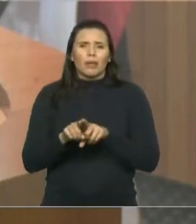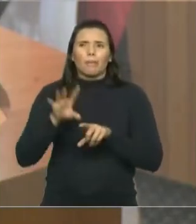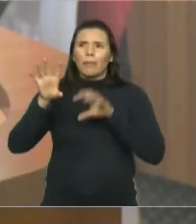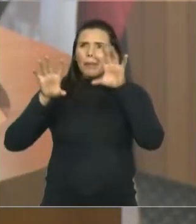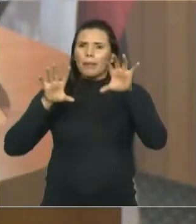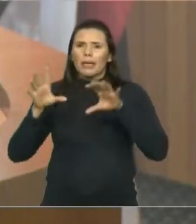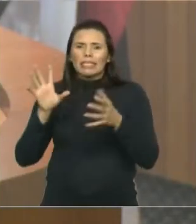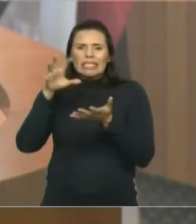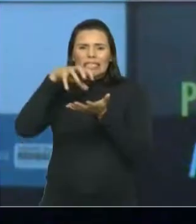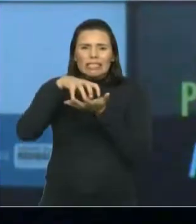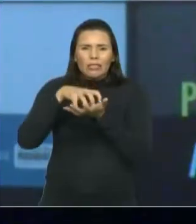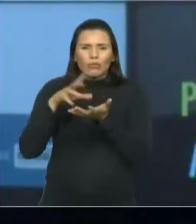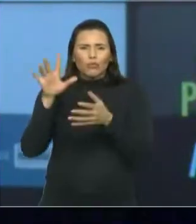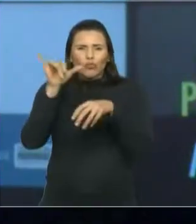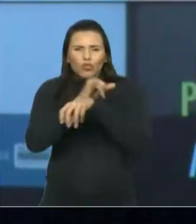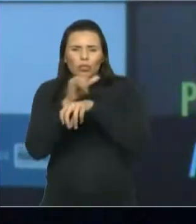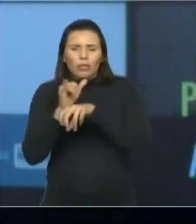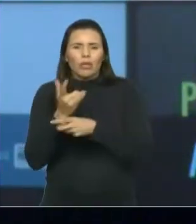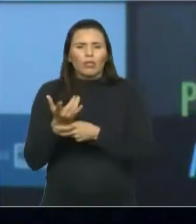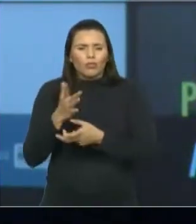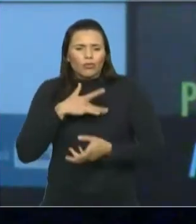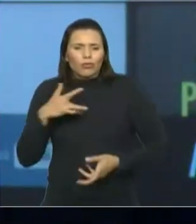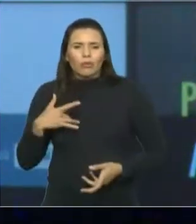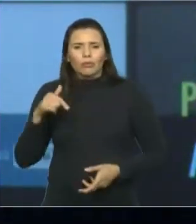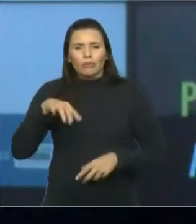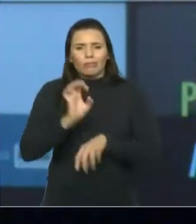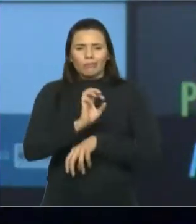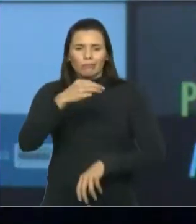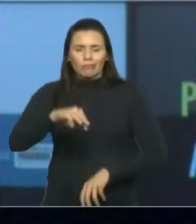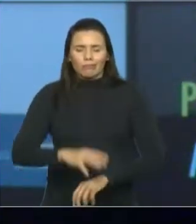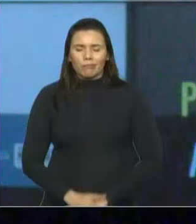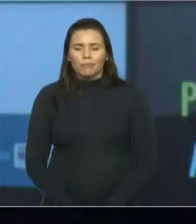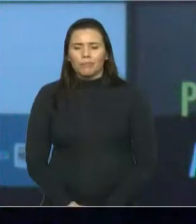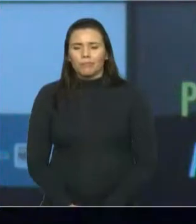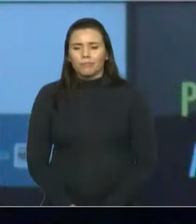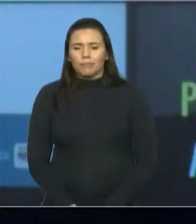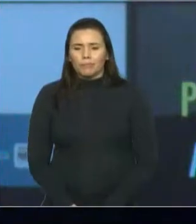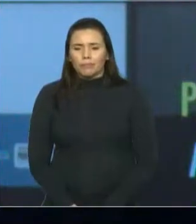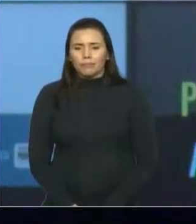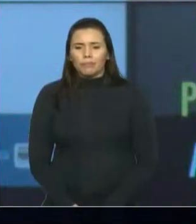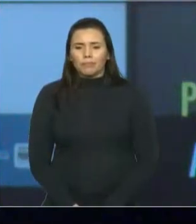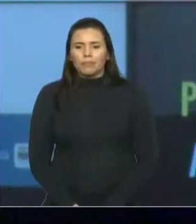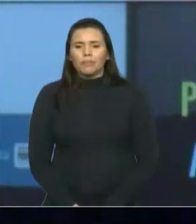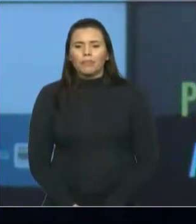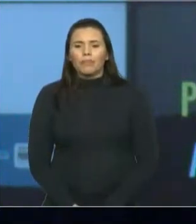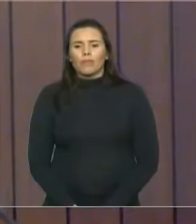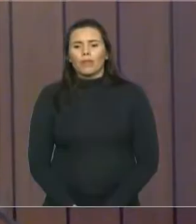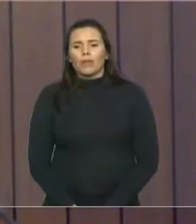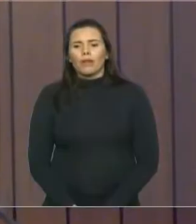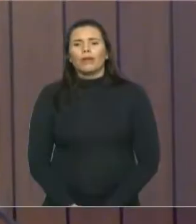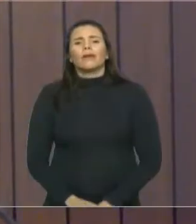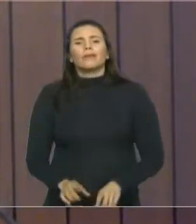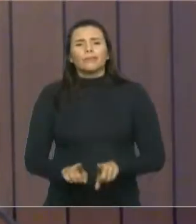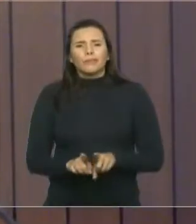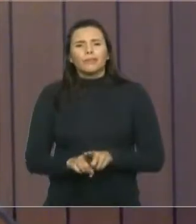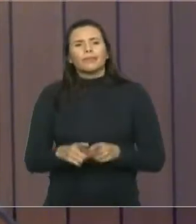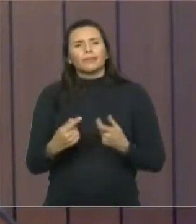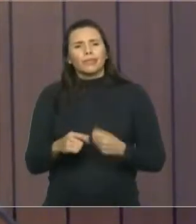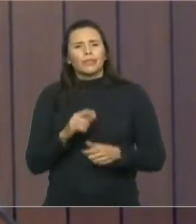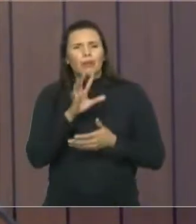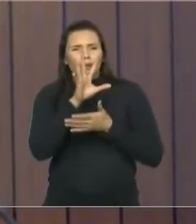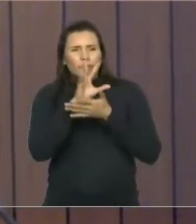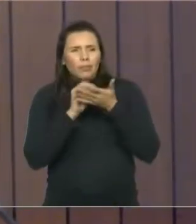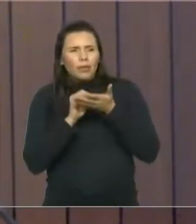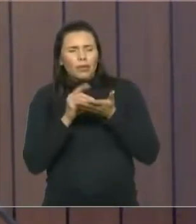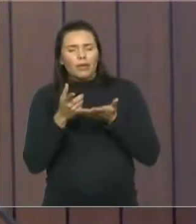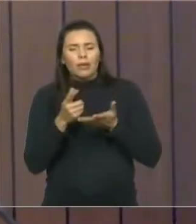Então, o que acontece nos consórcios intermunicipais de saúde do Ceará e como se dá esse custeio? Eu trouxe aqui o